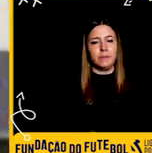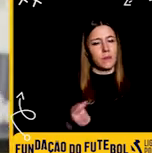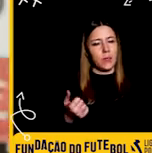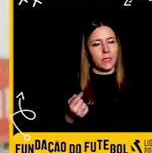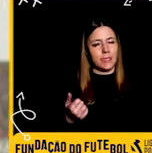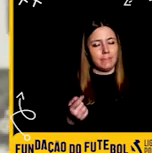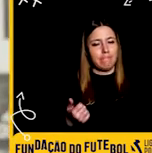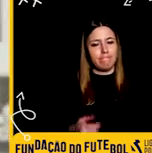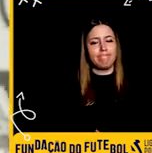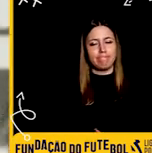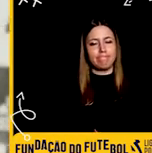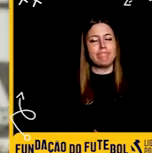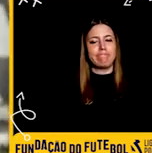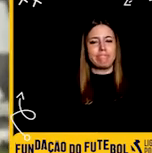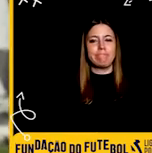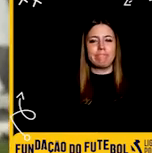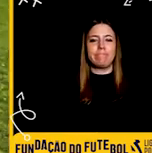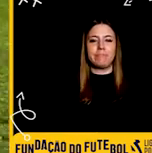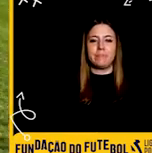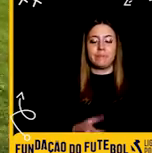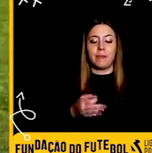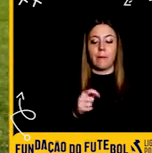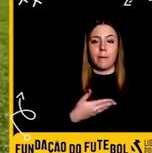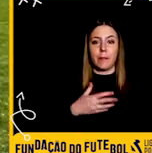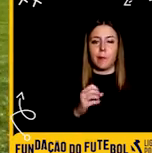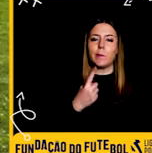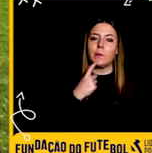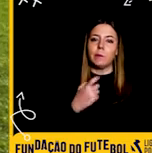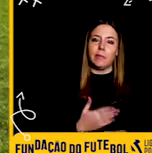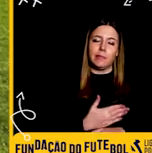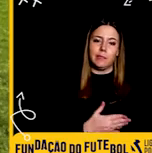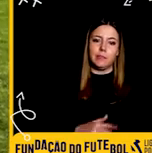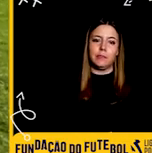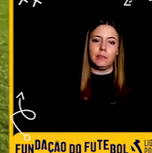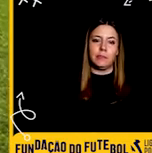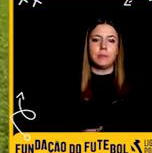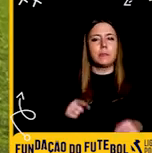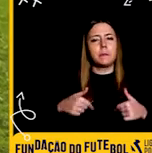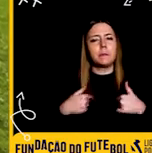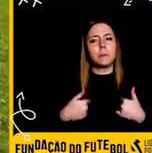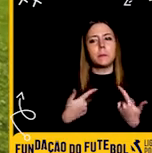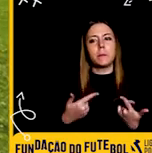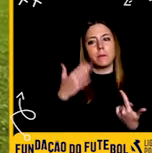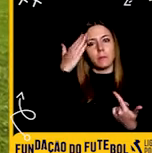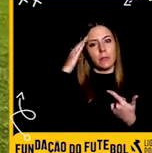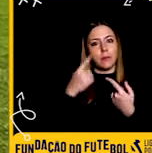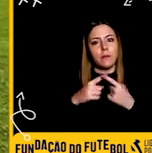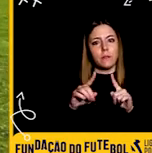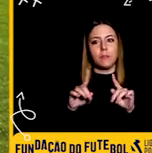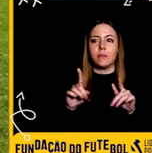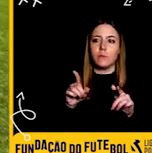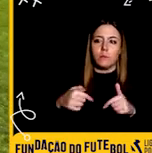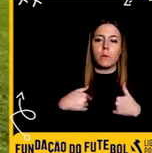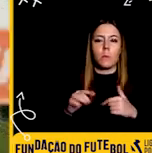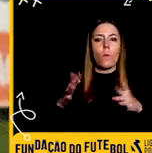Passou perto! Foi quase. Passou perto. Pedro, perguntar-te antes de mais, para ti qual é o teu aspecto mais diferenciador